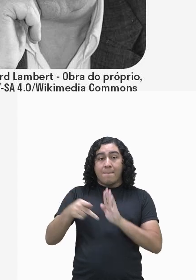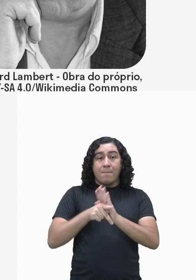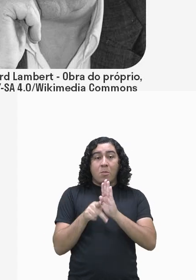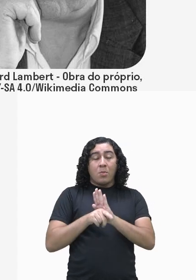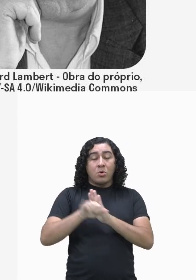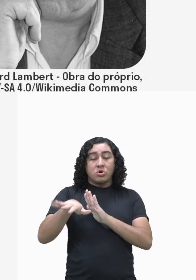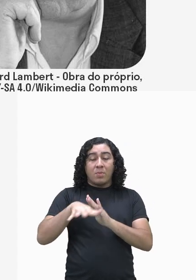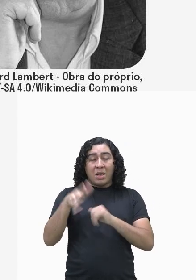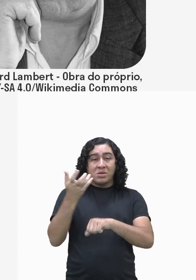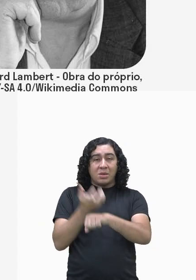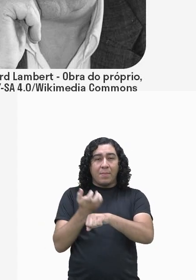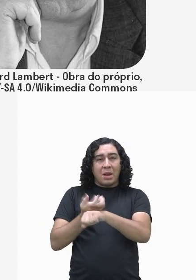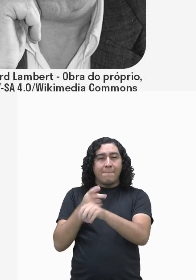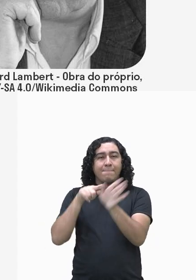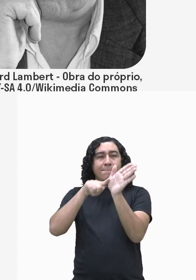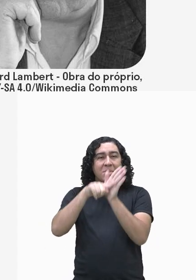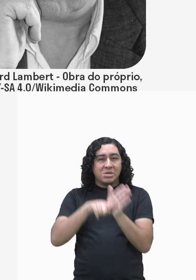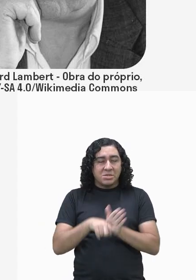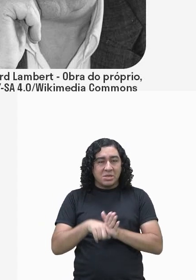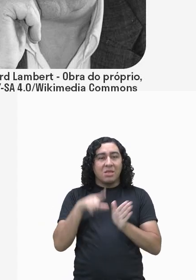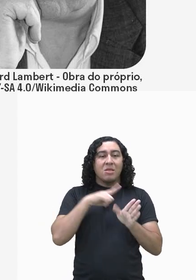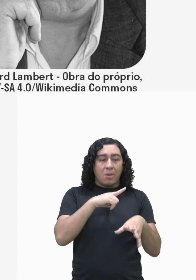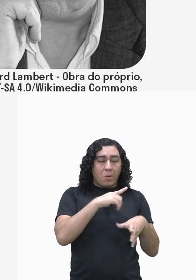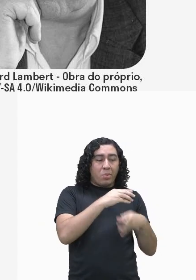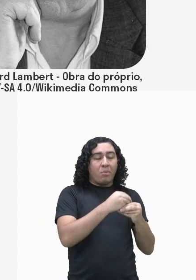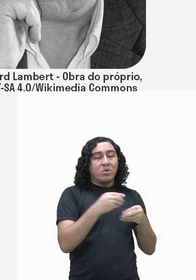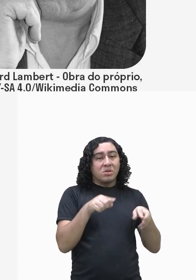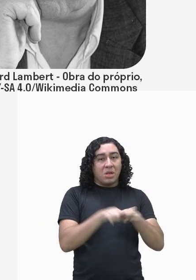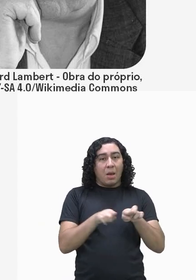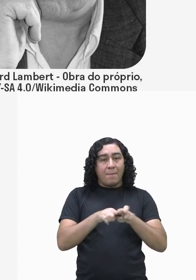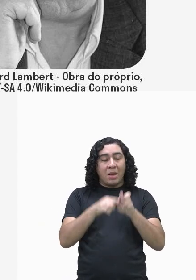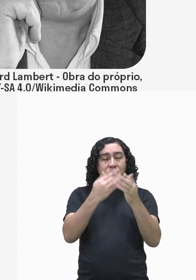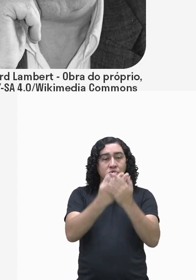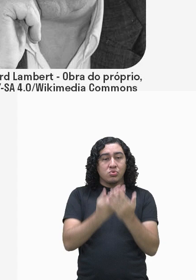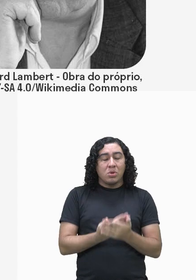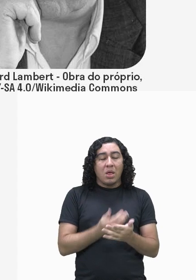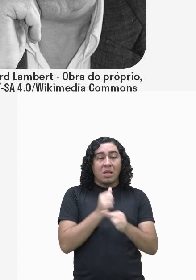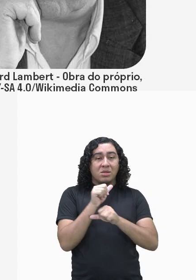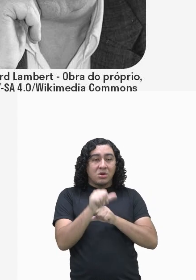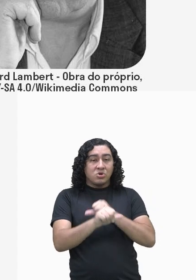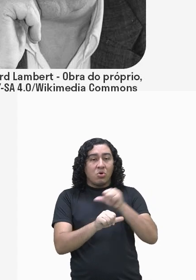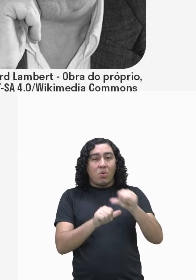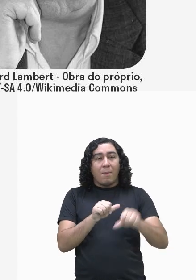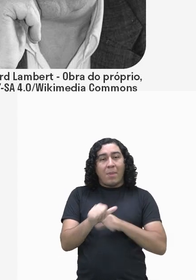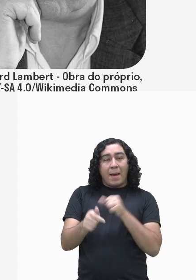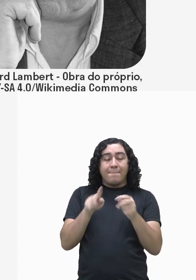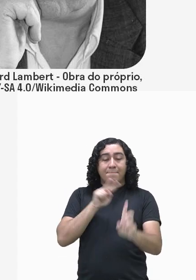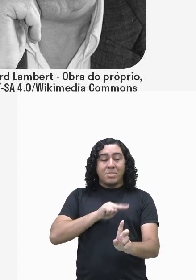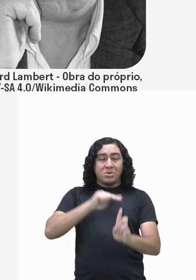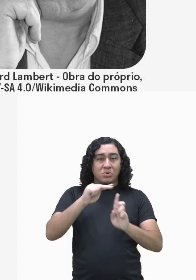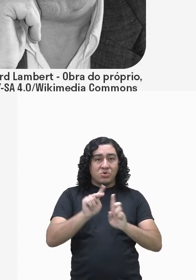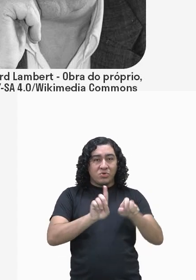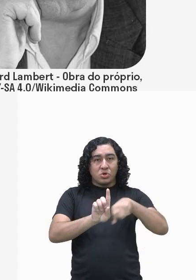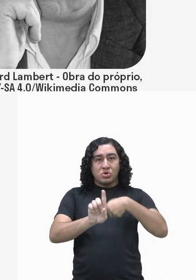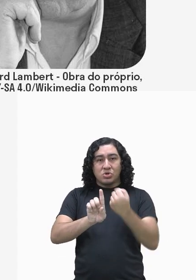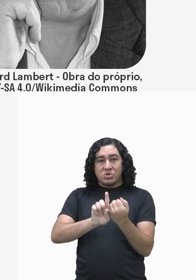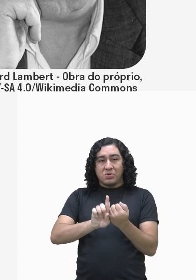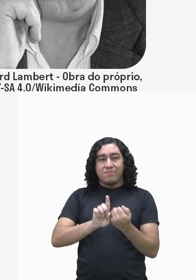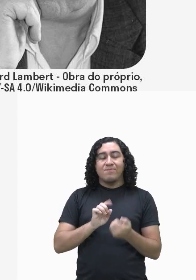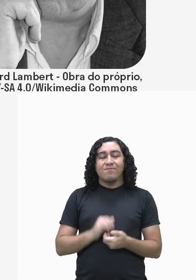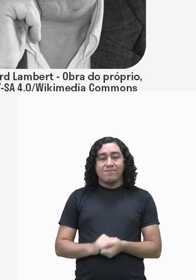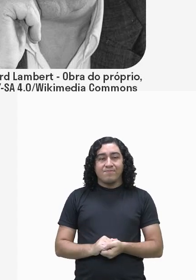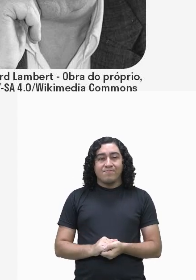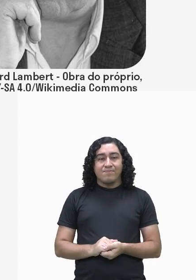que muito vai contribuir para transformar a percepção sobre